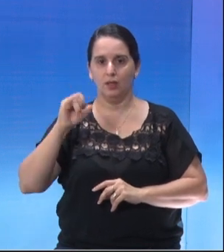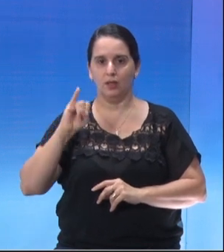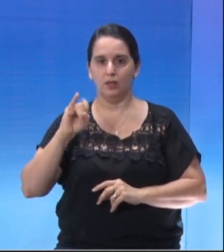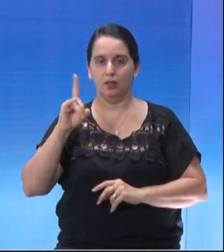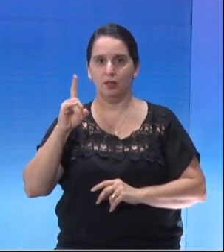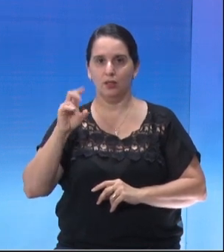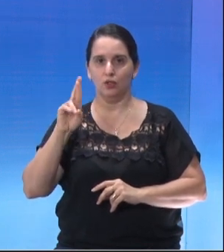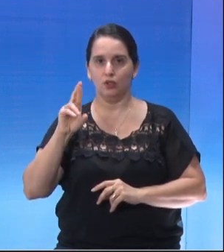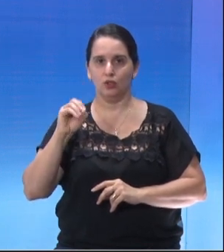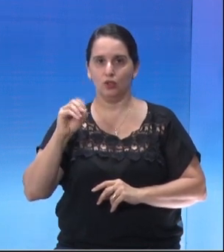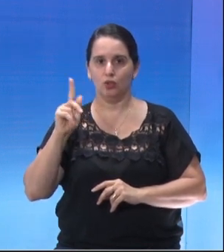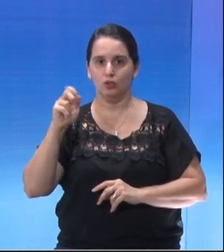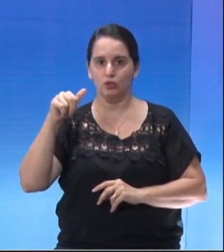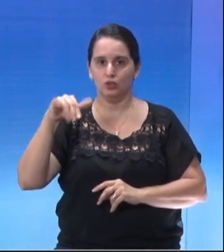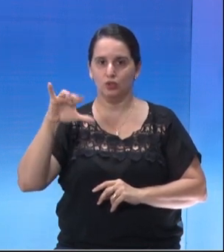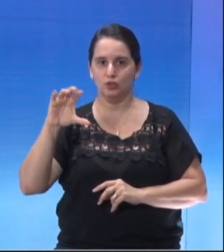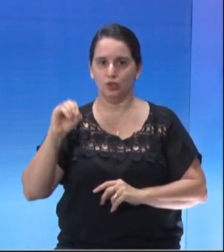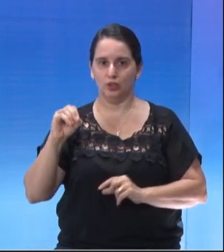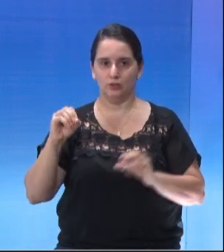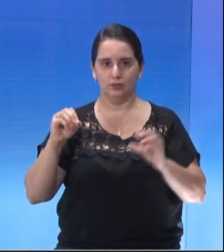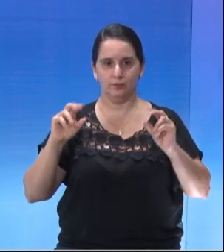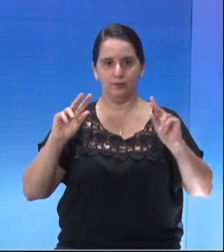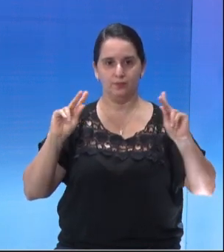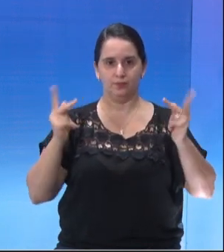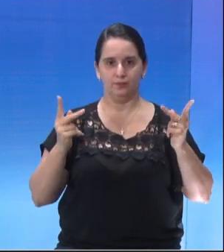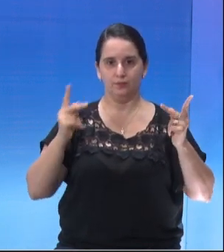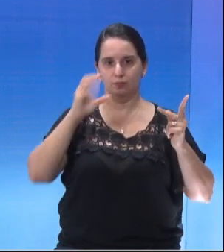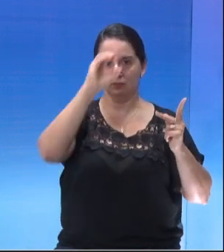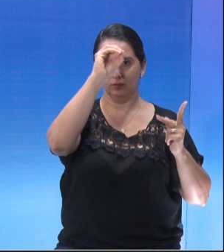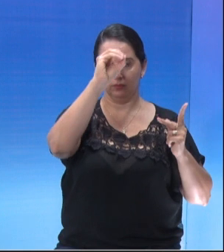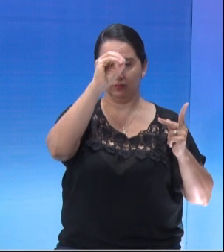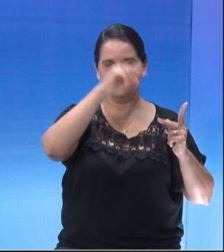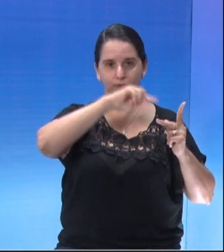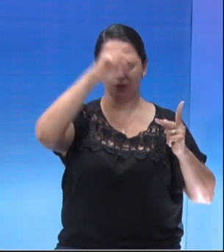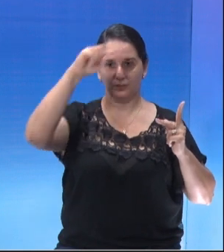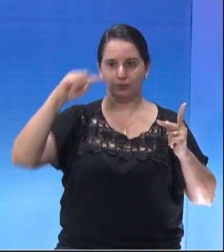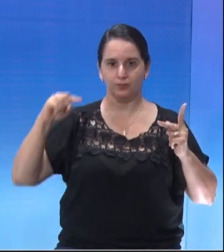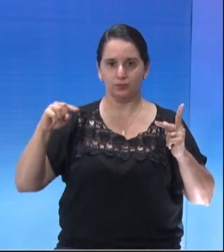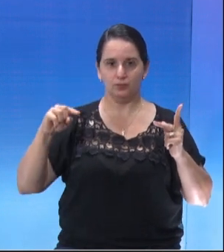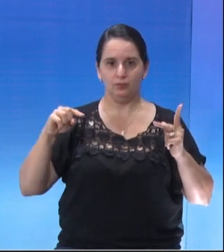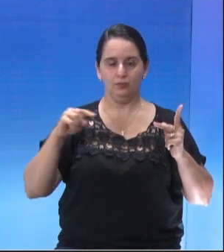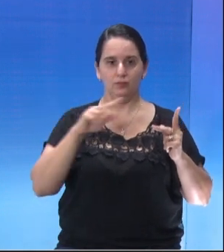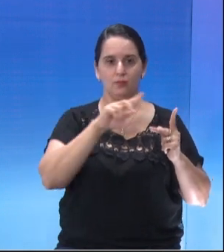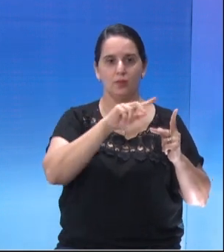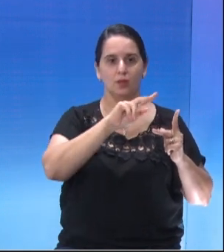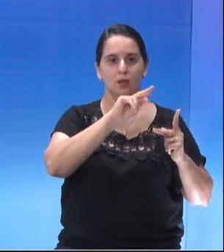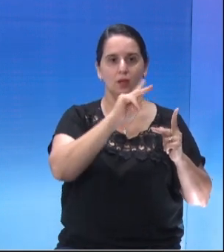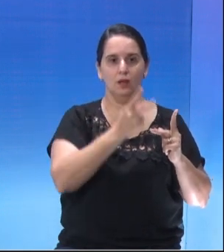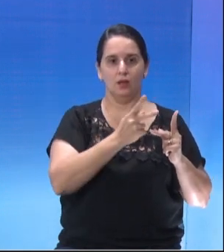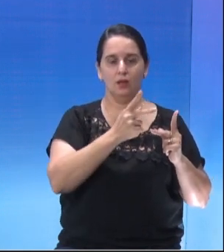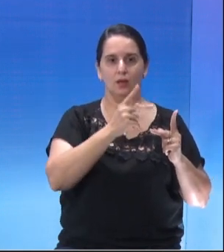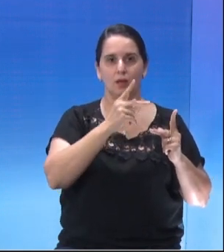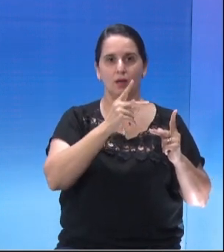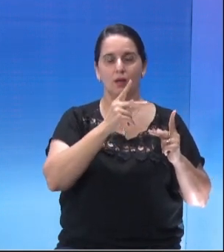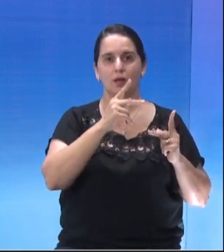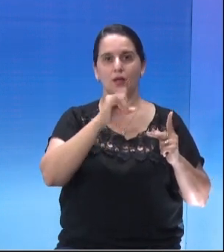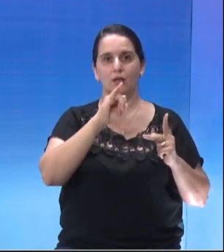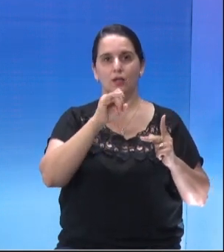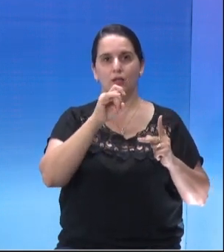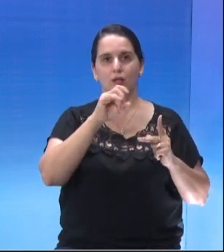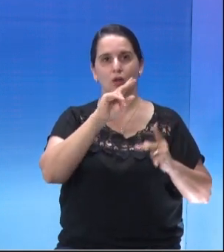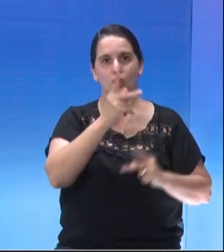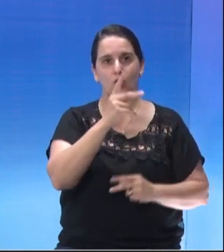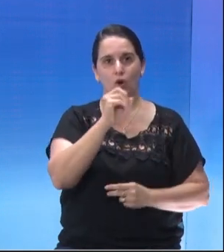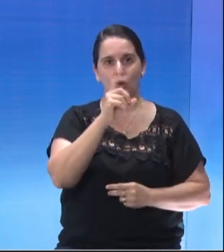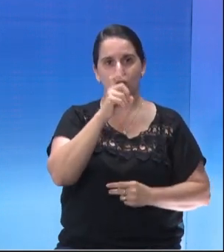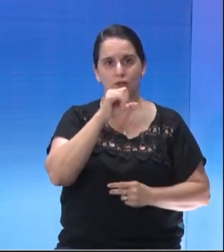hidrogênio. Em relação à eletronegatividade, quando nós comparamos oxigênio com hidrogênio, temos